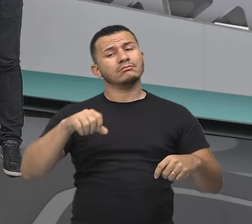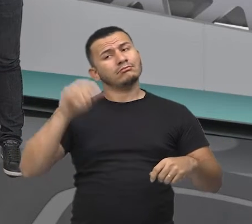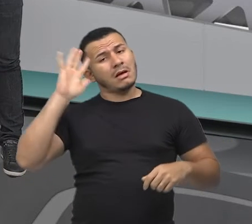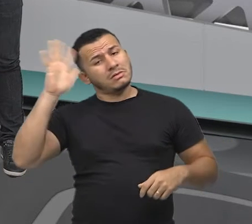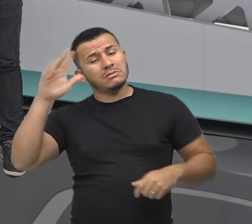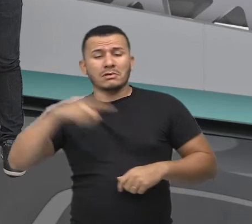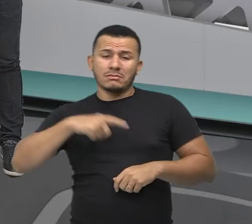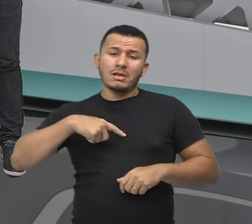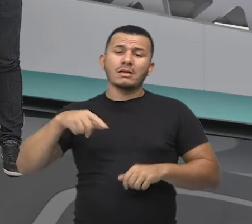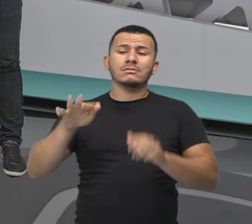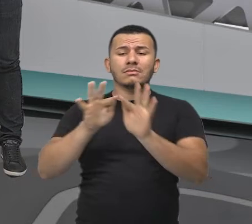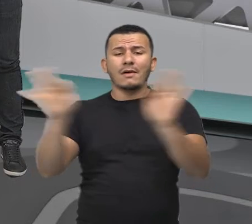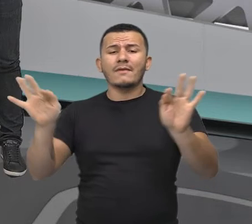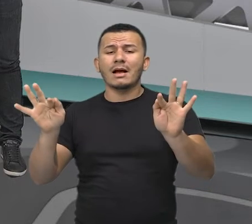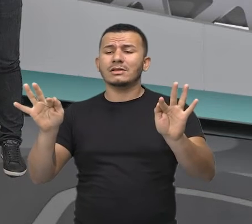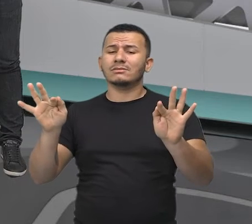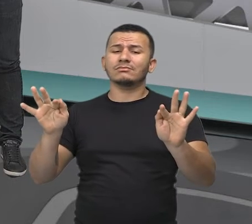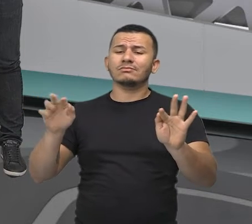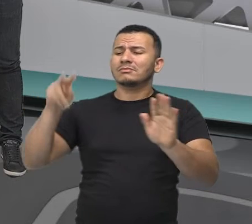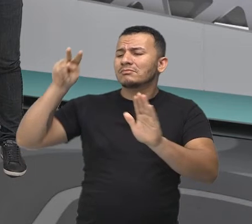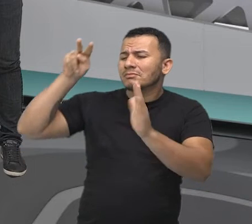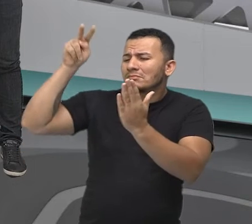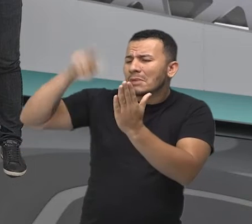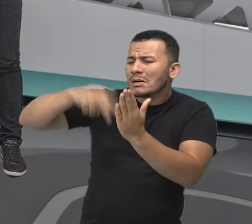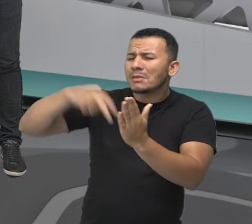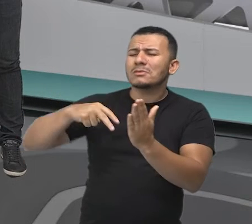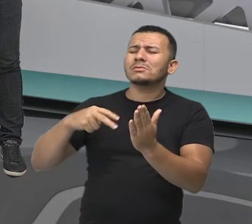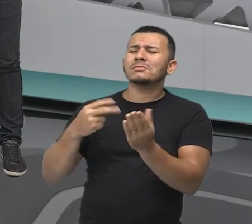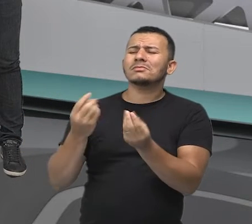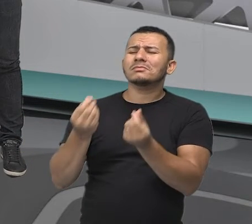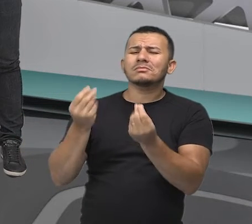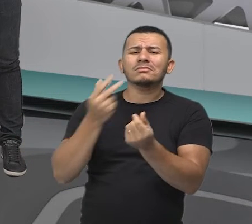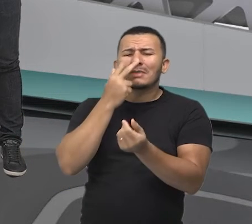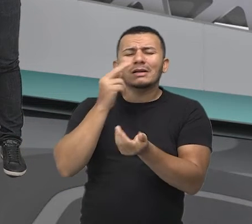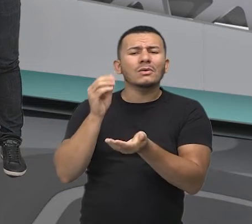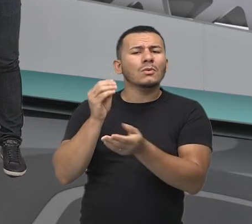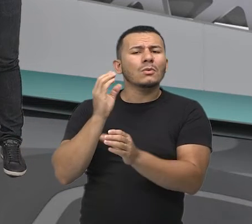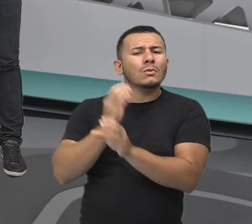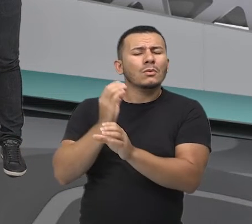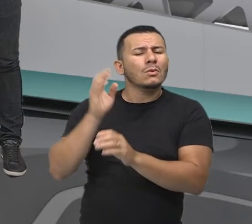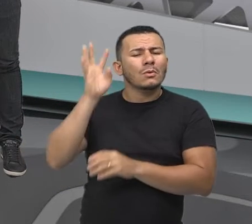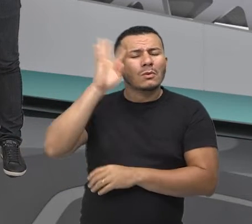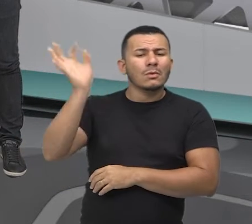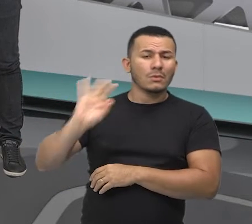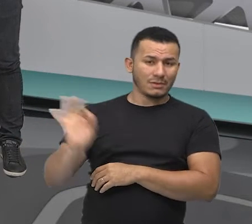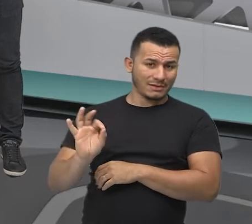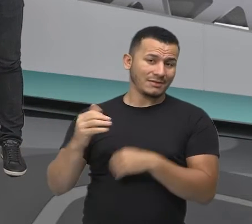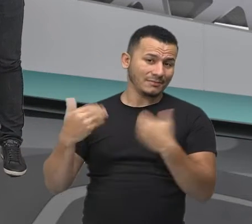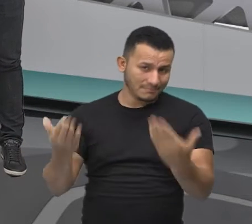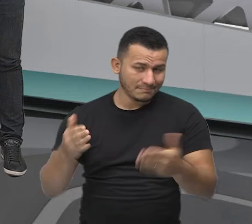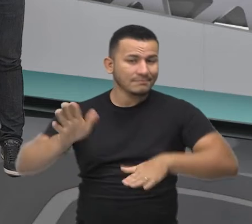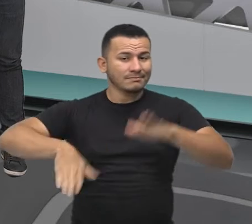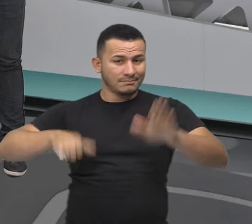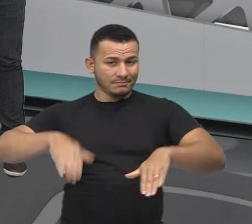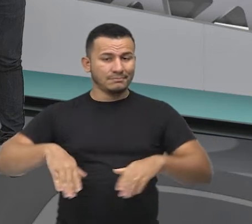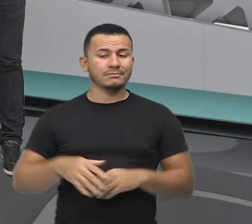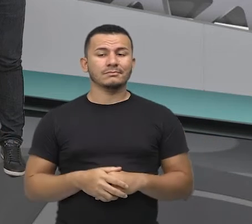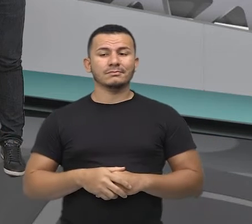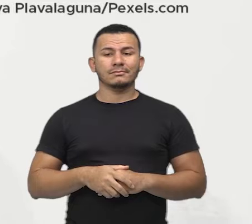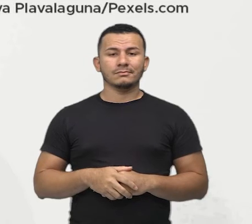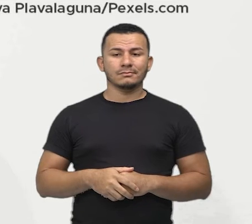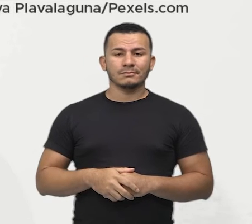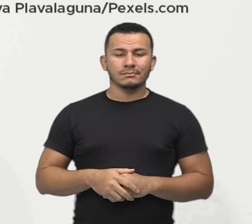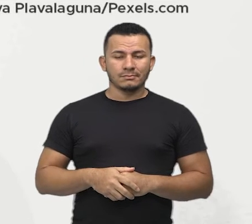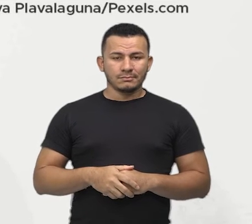que, de repente, pode ter o sentido incompleto. Vamos pegar alguns exemplos, voltando lá ao nosso texto, ao nosso conceito de